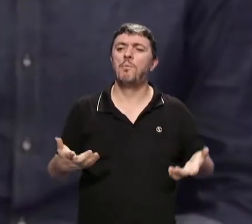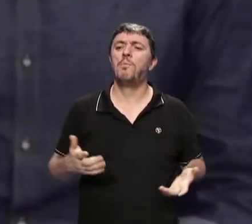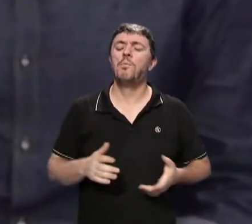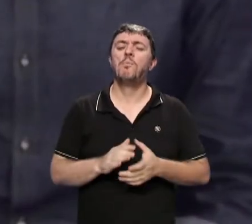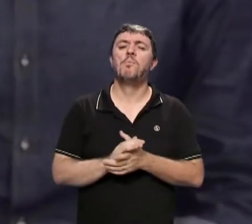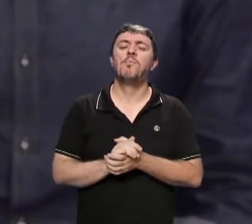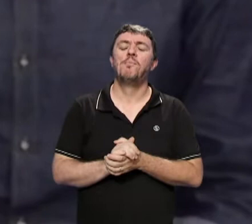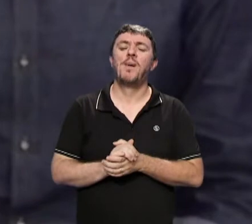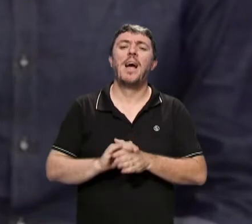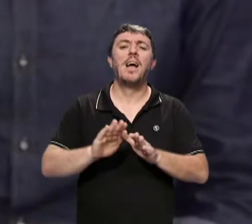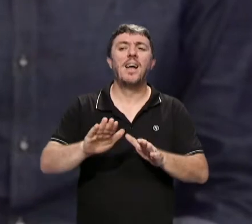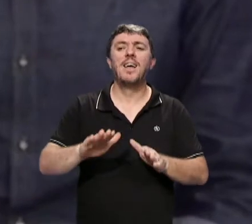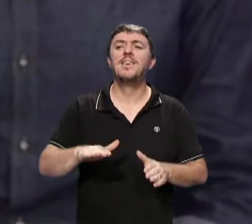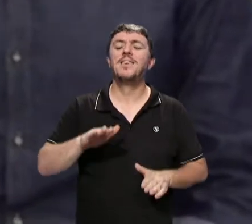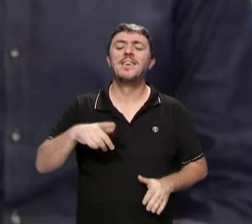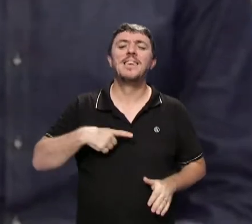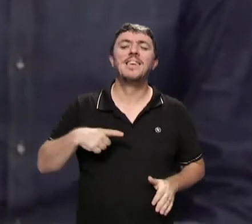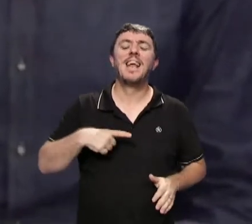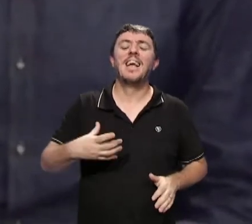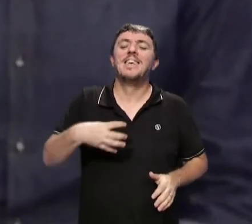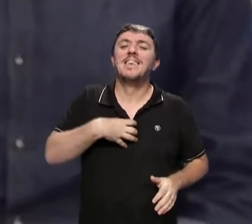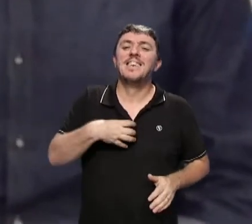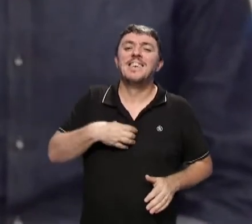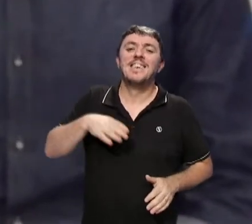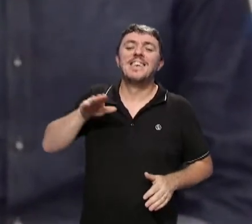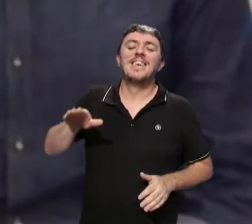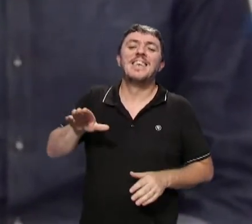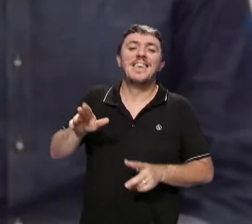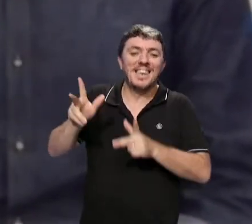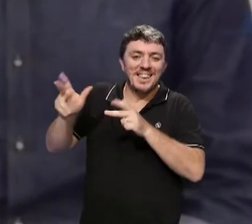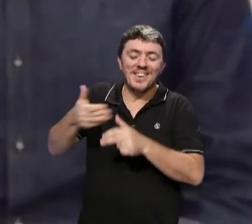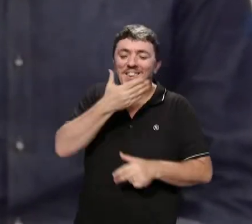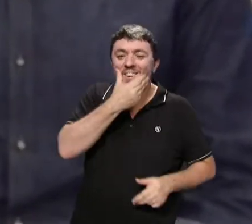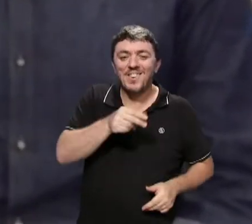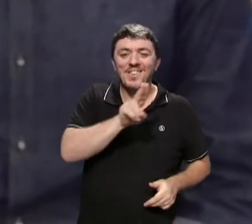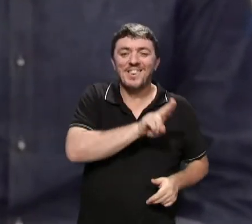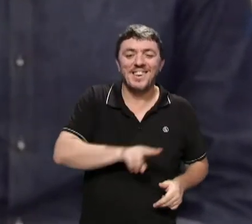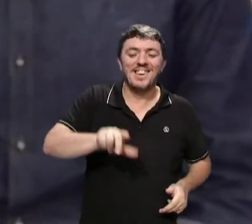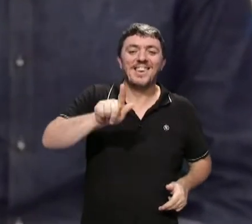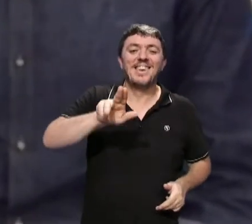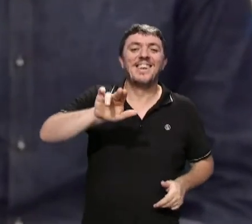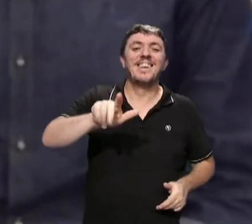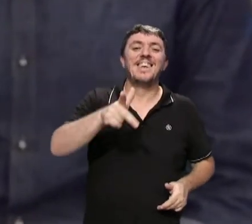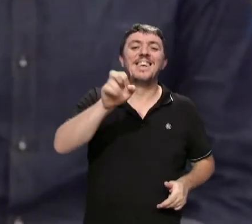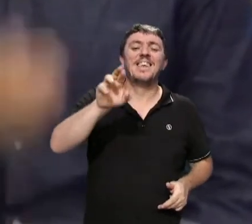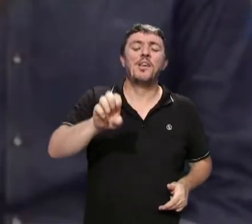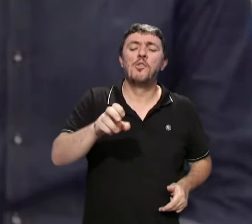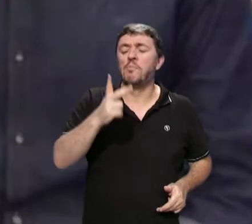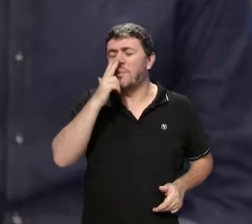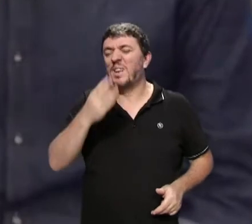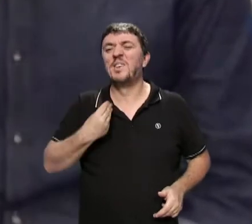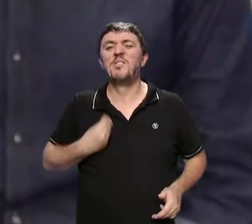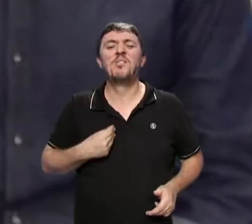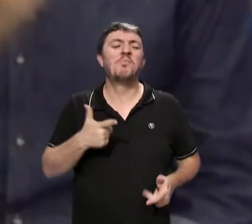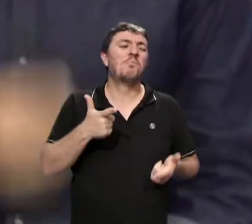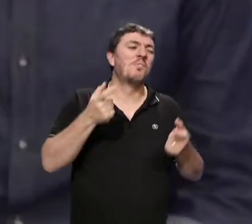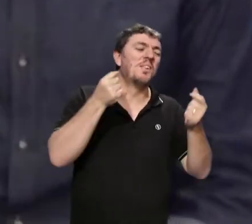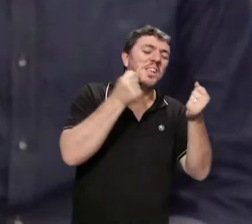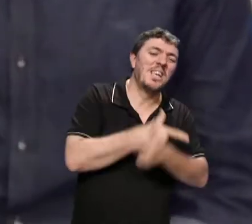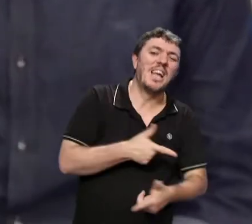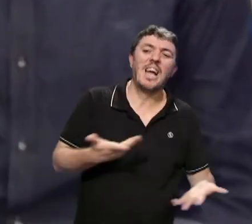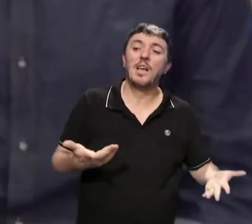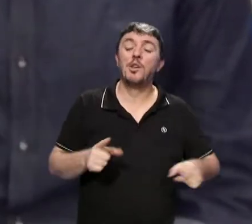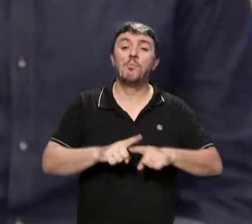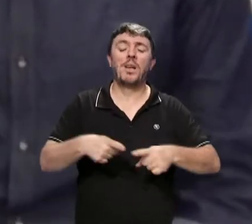esses momentos, Guilherme, na vida, né? De achar que a nossa vida não tá valendo nada, que ela tá sem graça. E a gente esquece de colocar as coisas